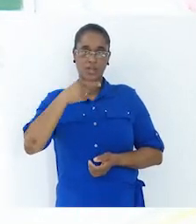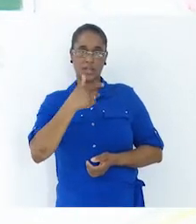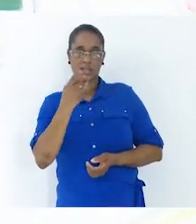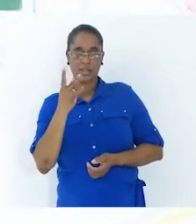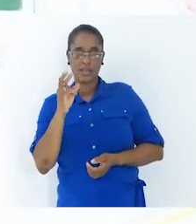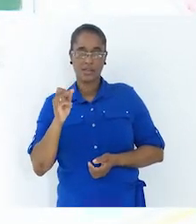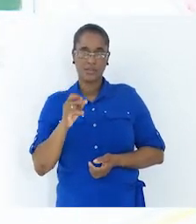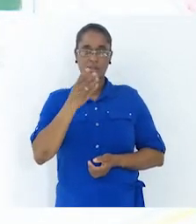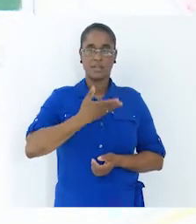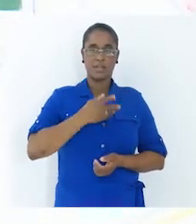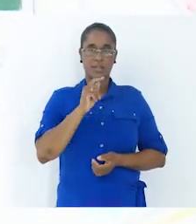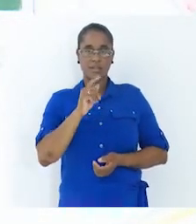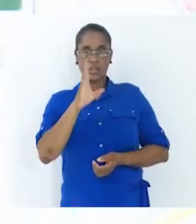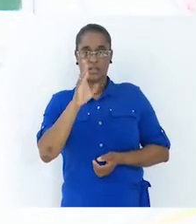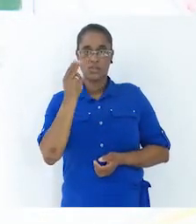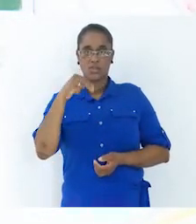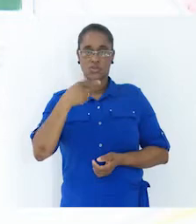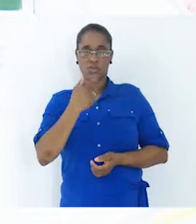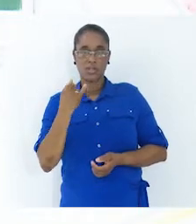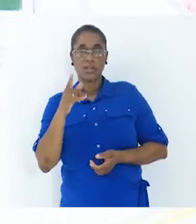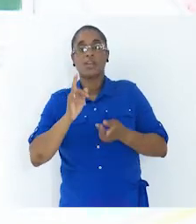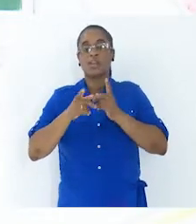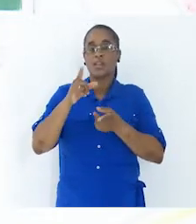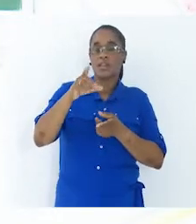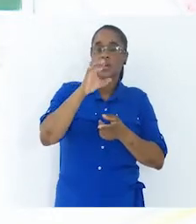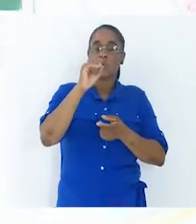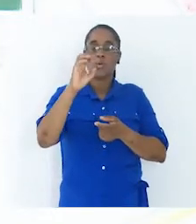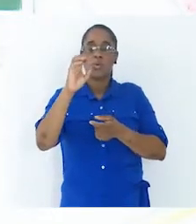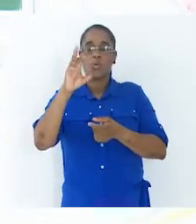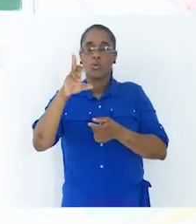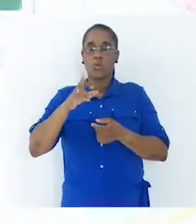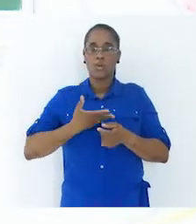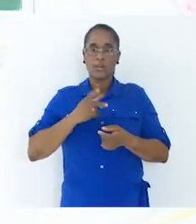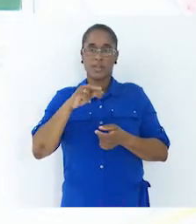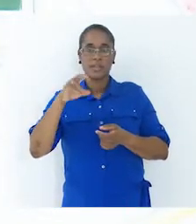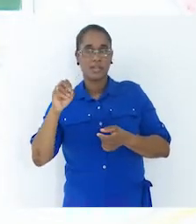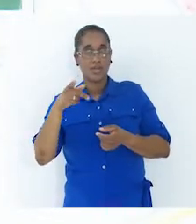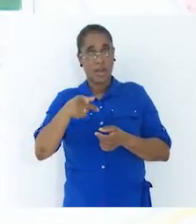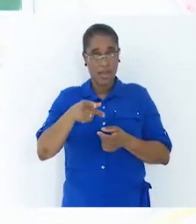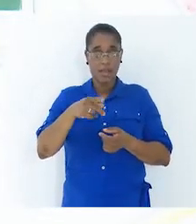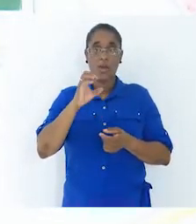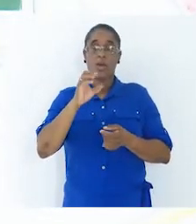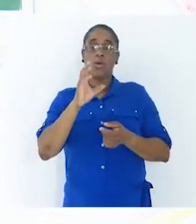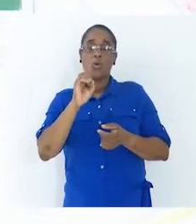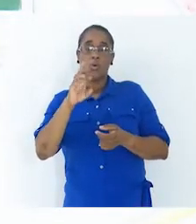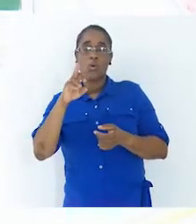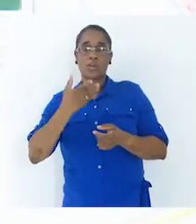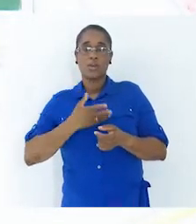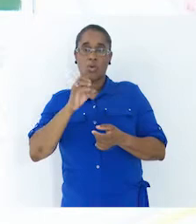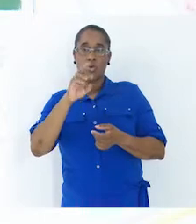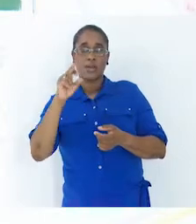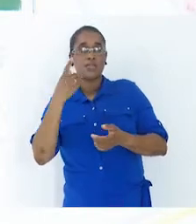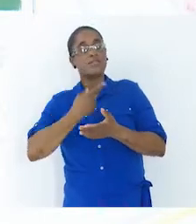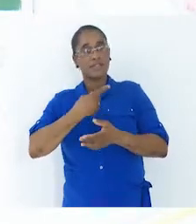é, a oração será. Não podemos ter uma conjunção, por exemplo, adversativa, então uma